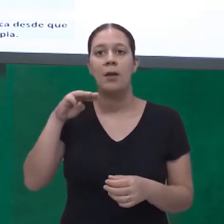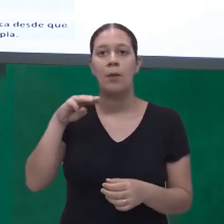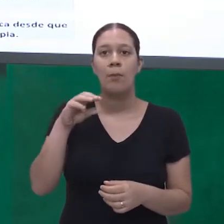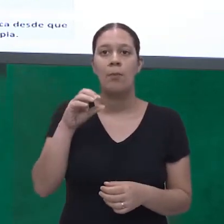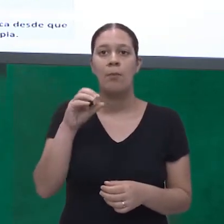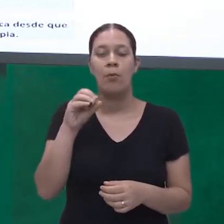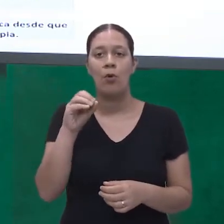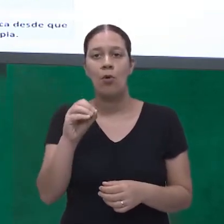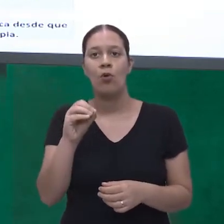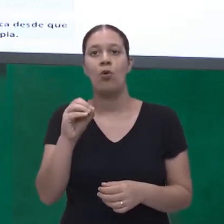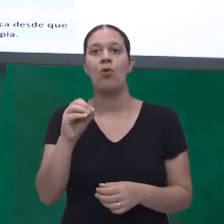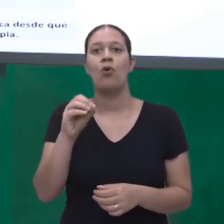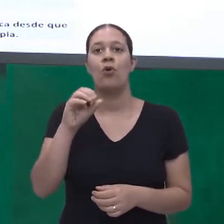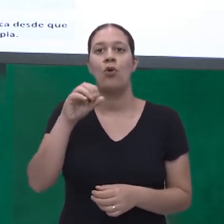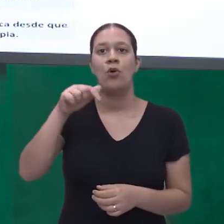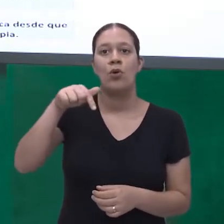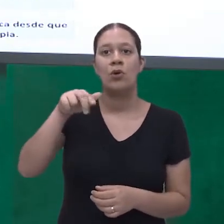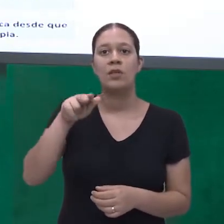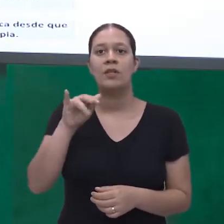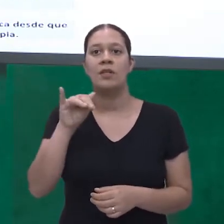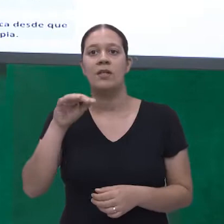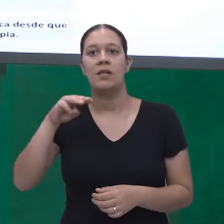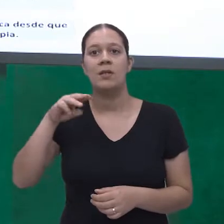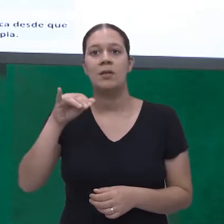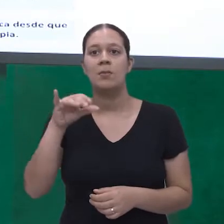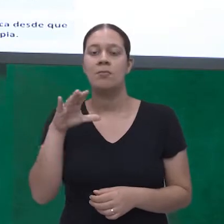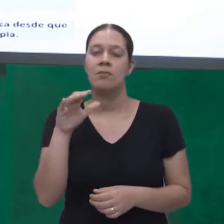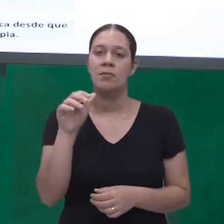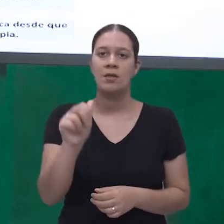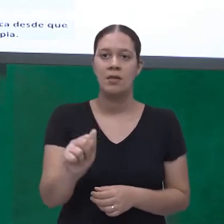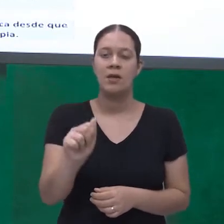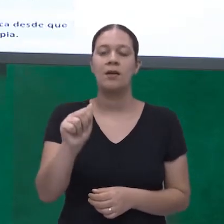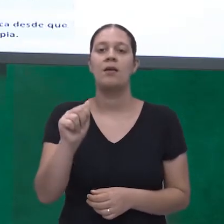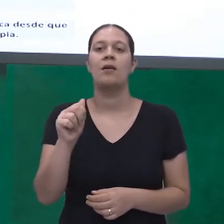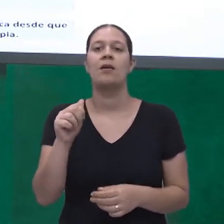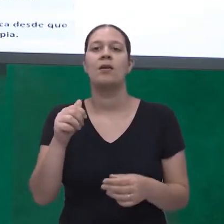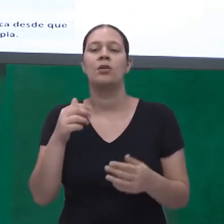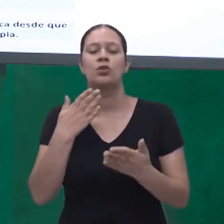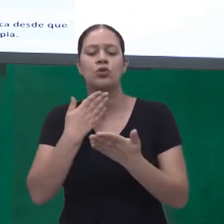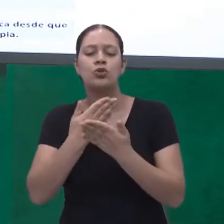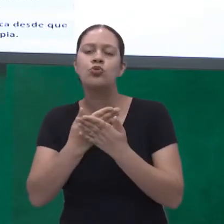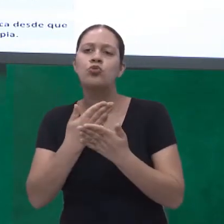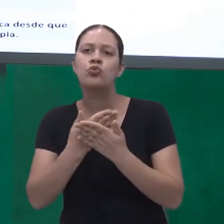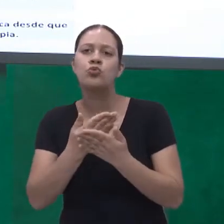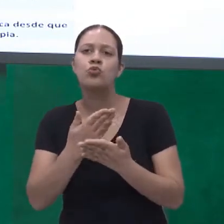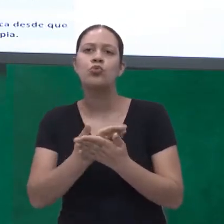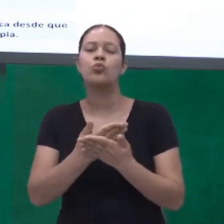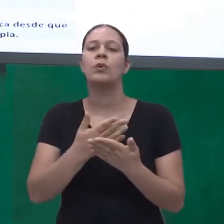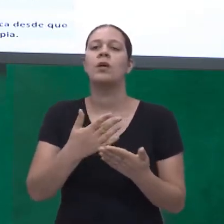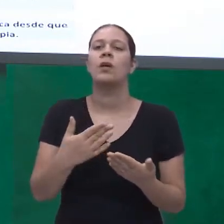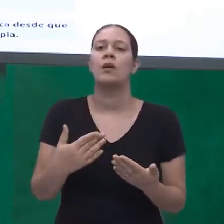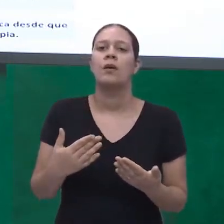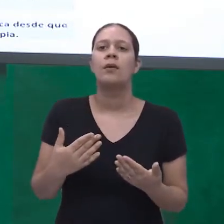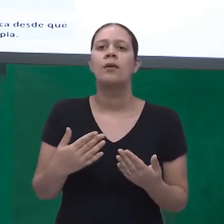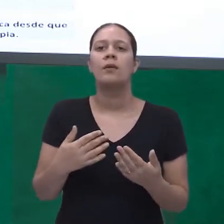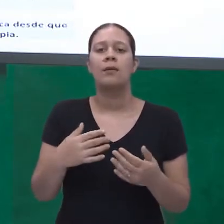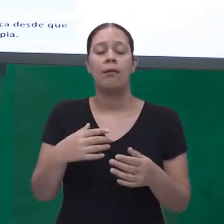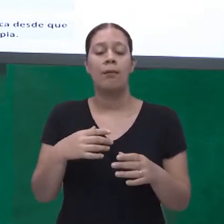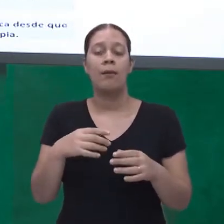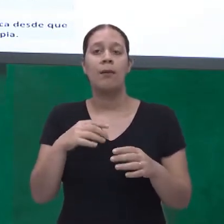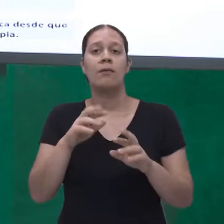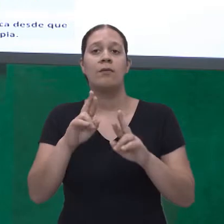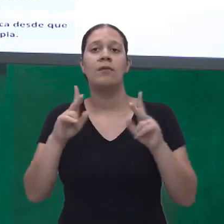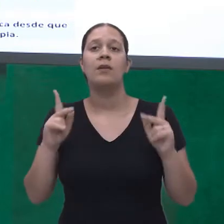A termoquímica estuda com balanço energético, a entalpia antes e a entalpia